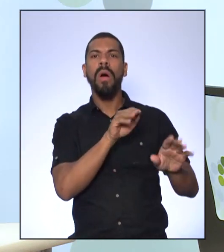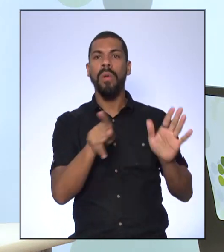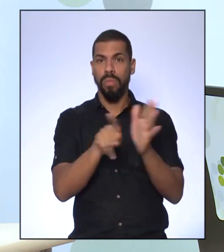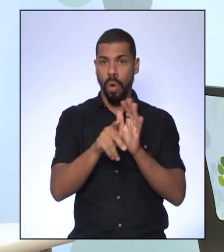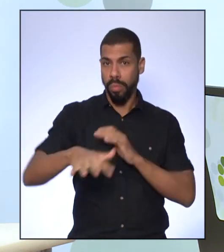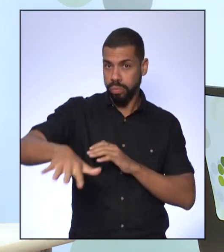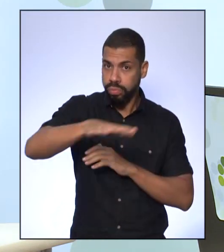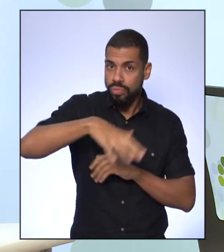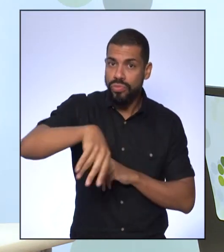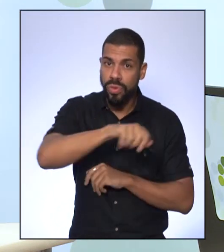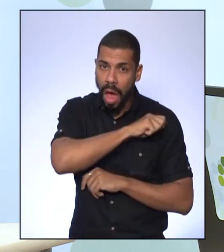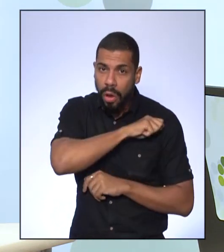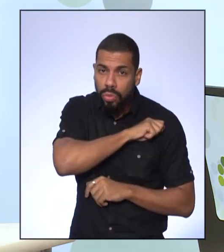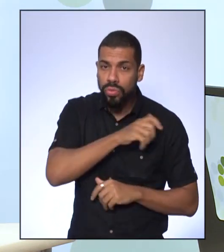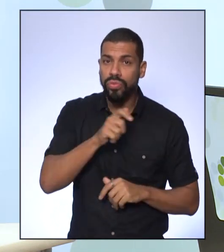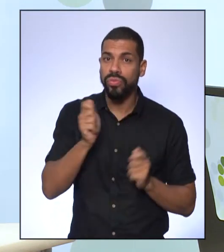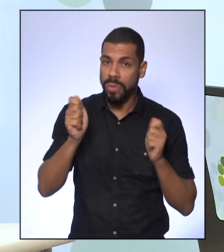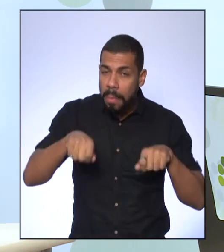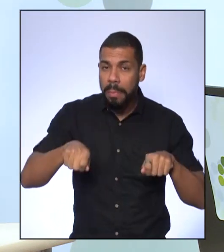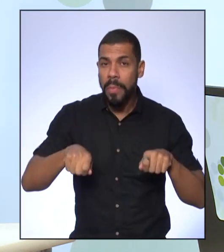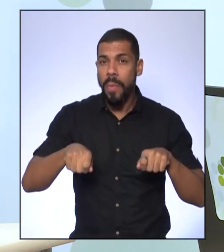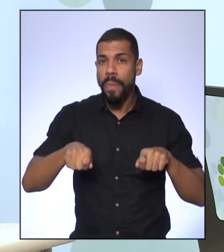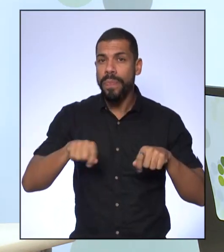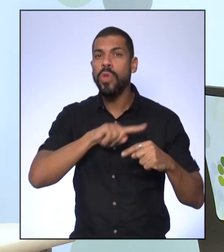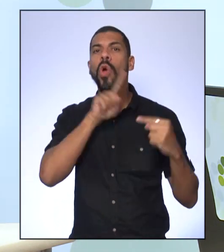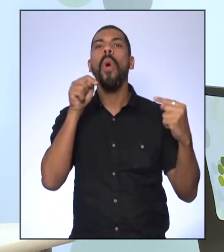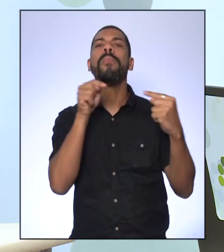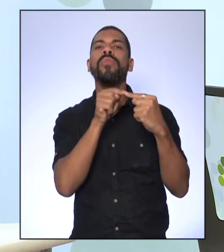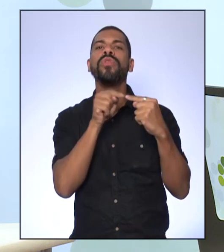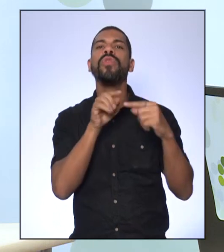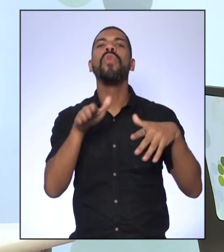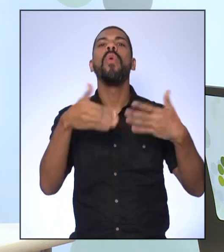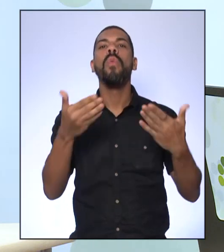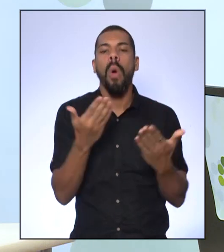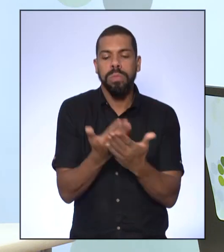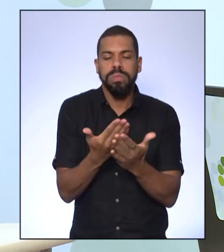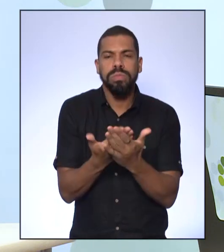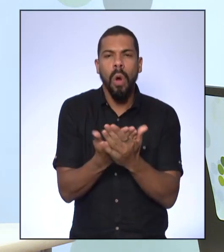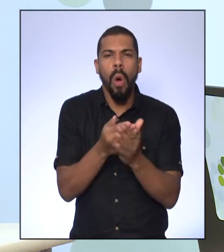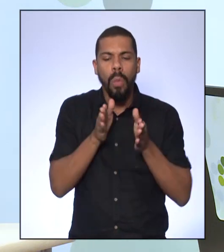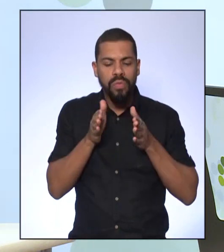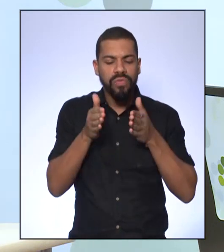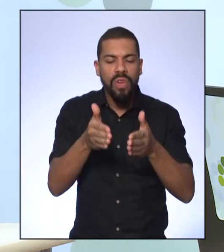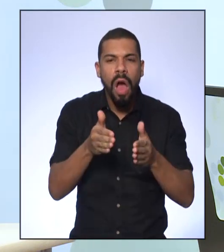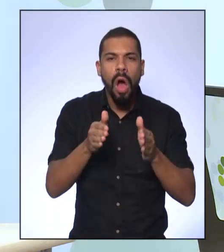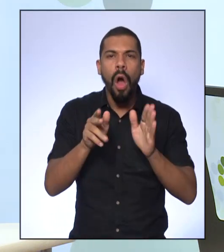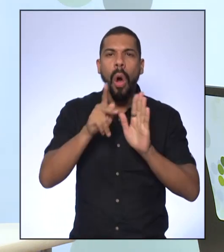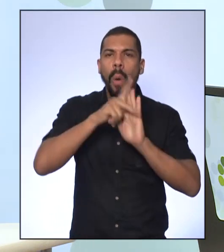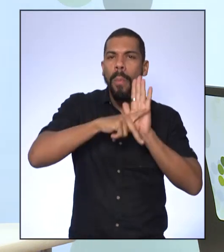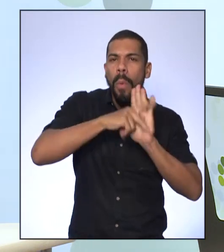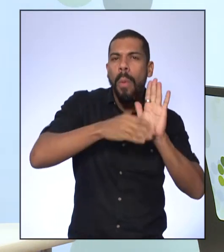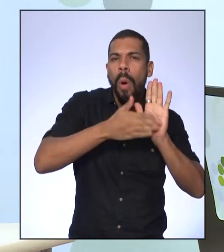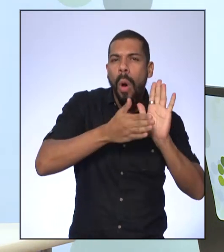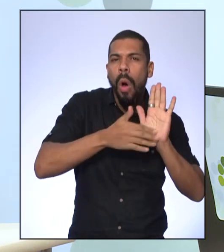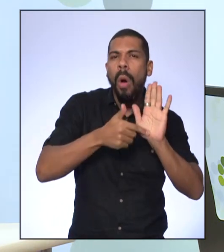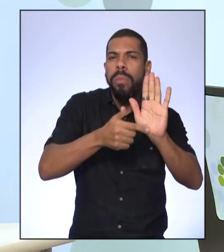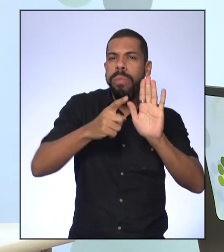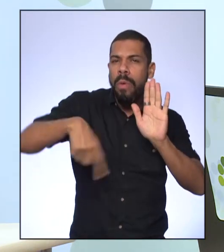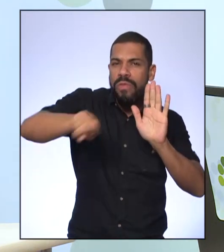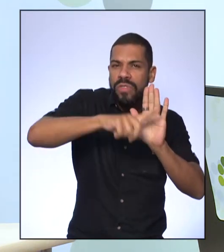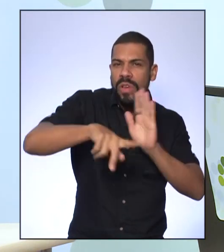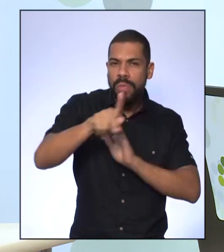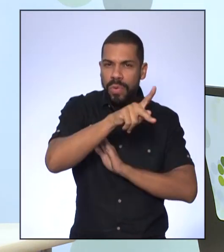seus estudantes. Então, o objetivo dessa aula é justamente esse, né, uma proposta de trabalho para vocês.